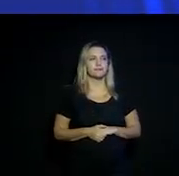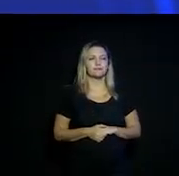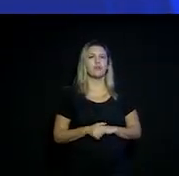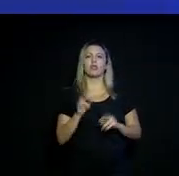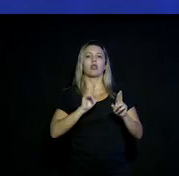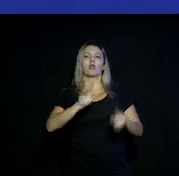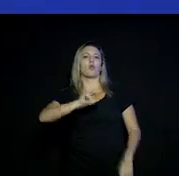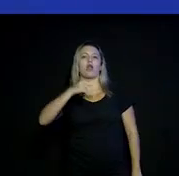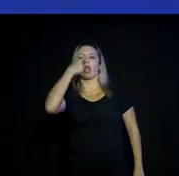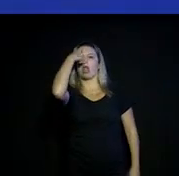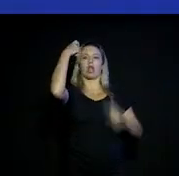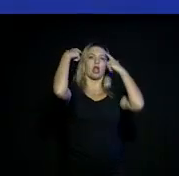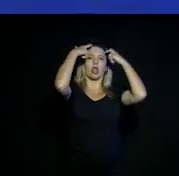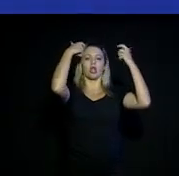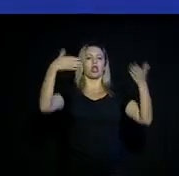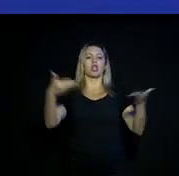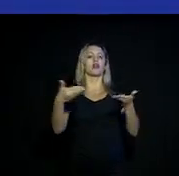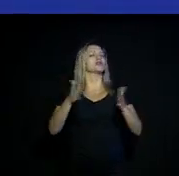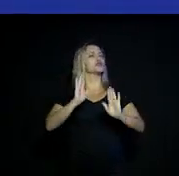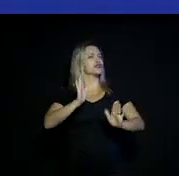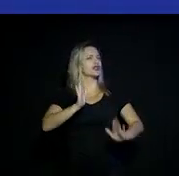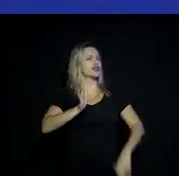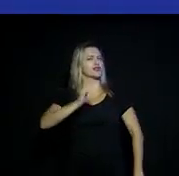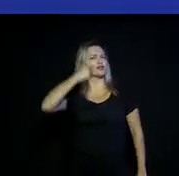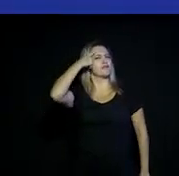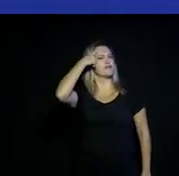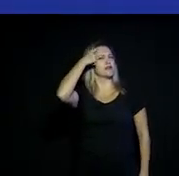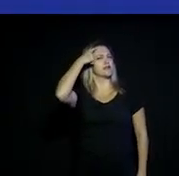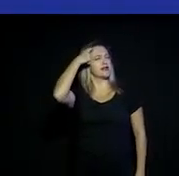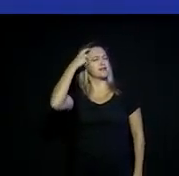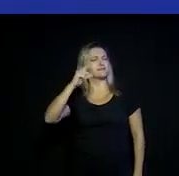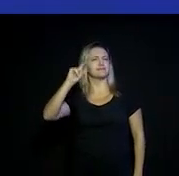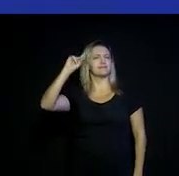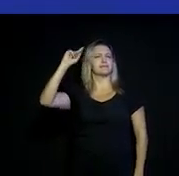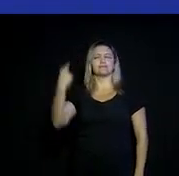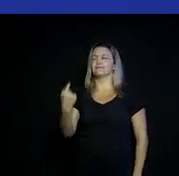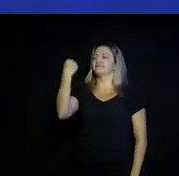Não é uma coisa que inventaram agora. É uma coisa que inventaram há muito tempo atrás.